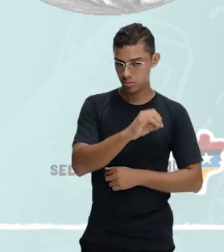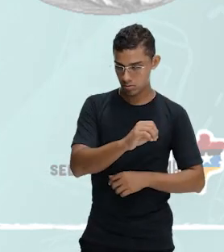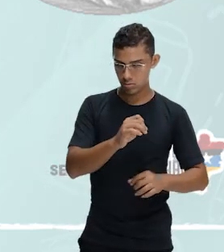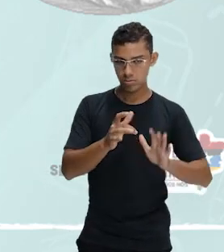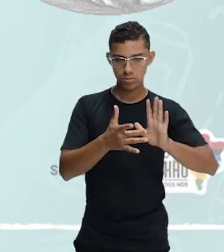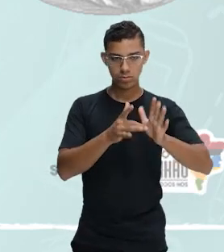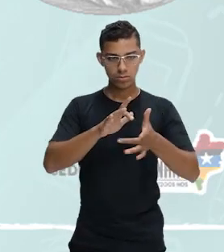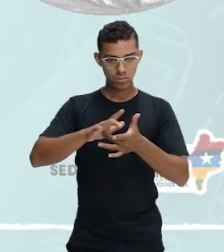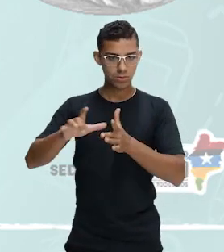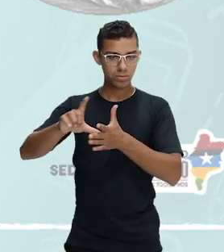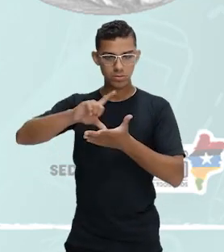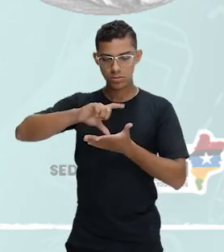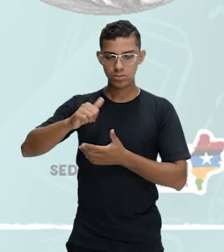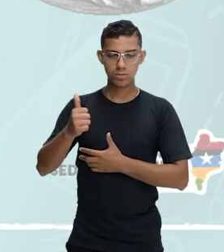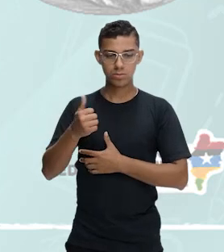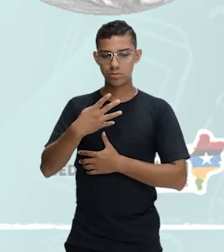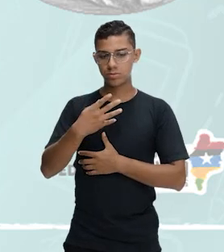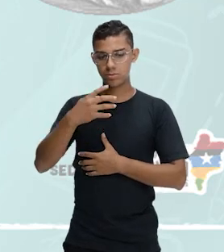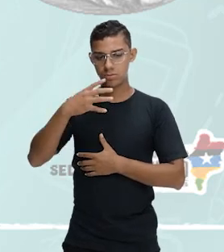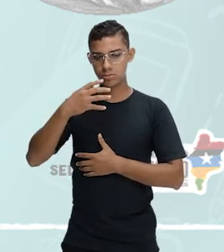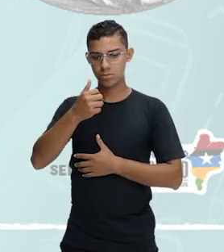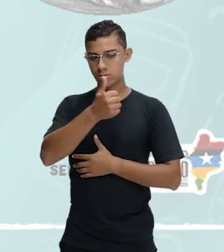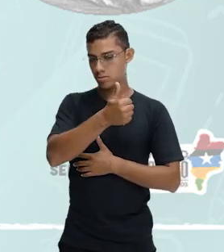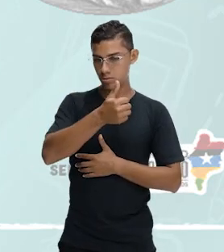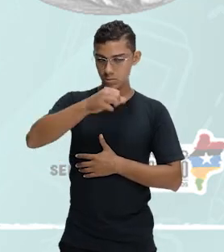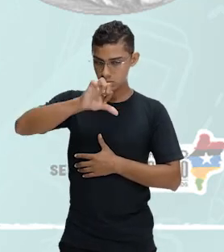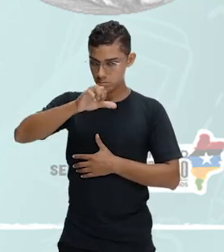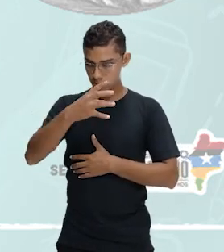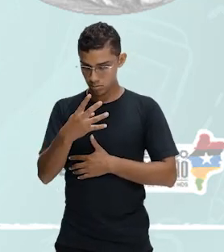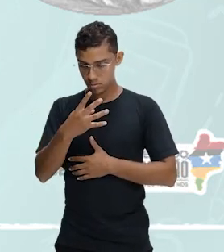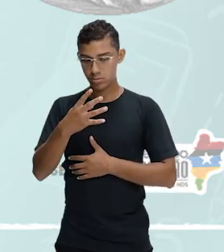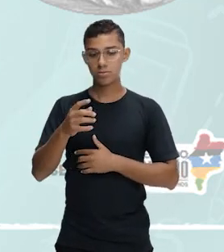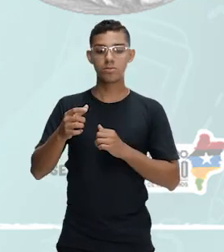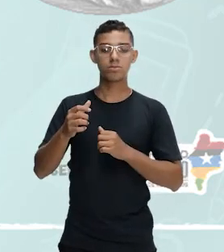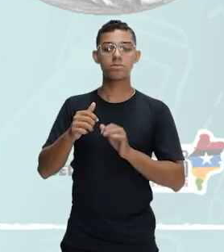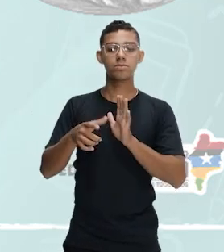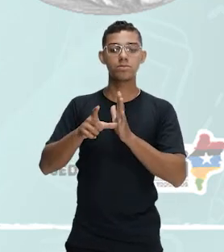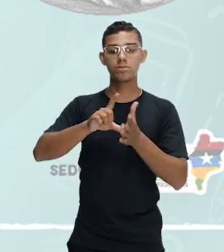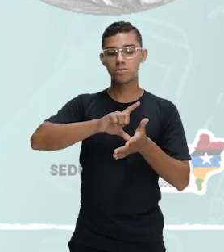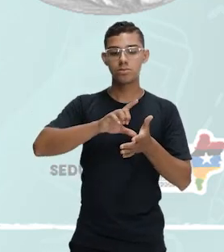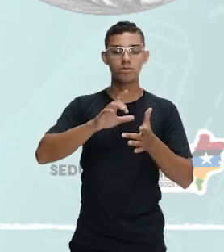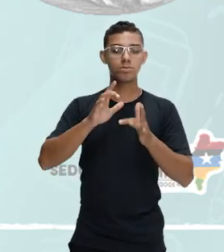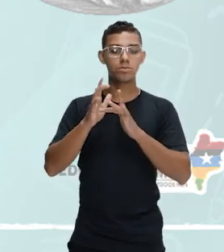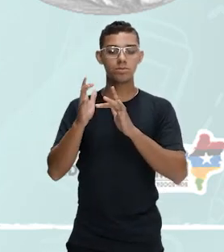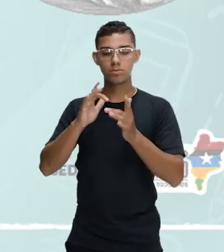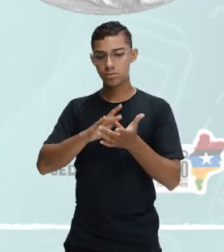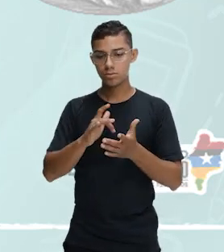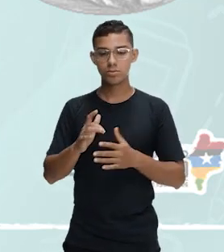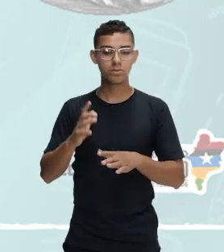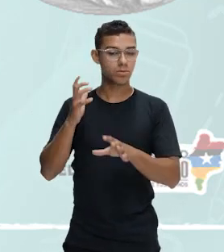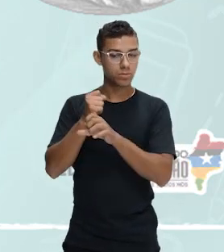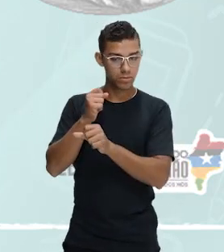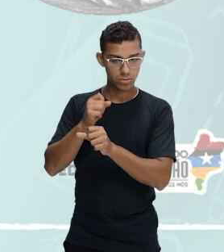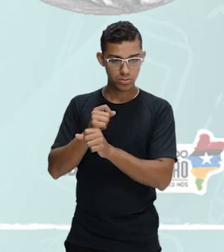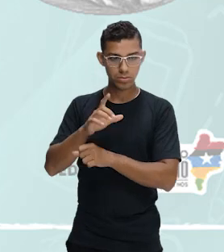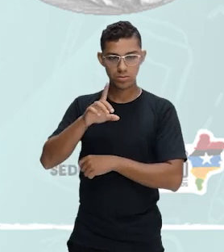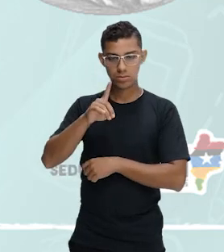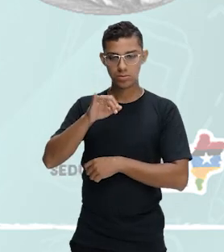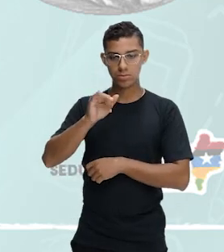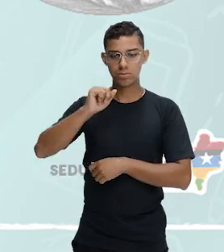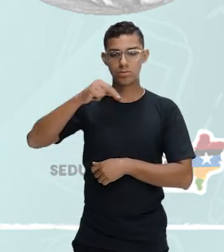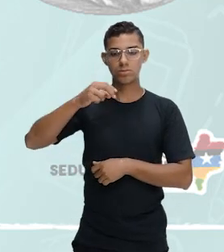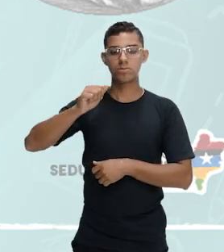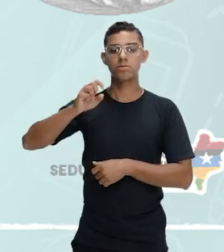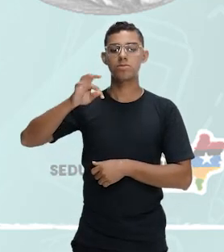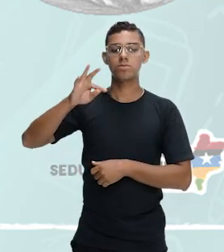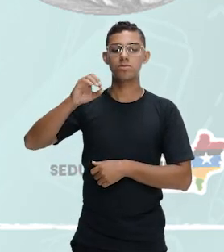morreu, né? Foi o primeiro a calcular o diâmetro da Terra. O que ele fez? Ele calculou o diâmetro da Terra lá naquela época.